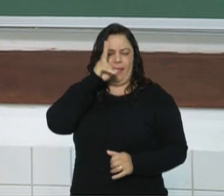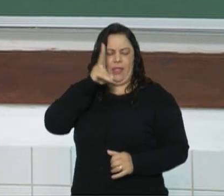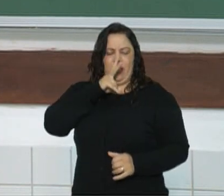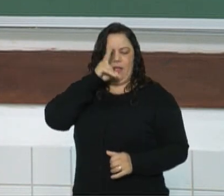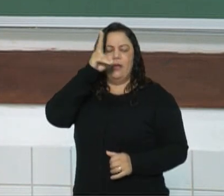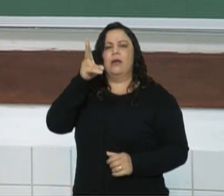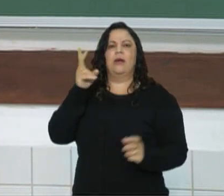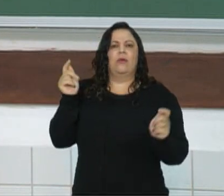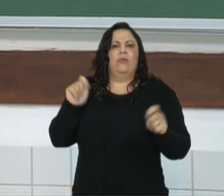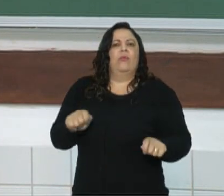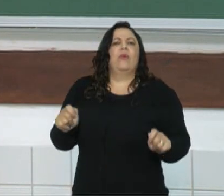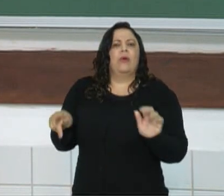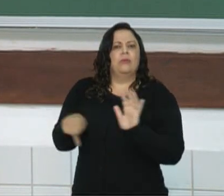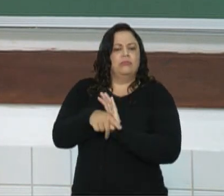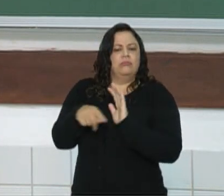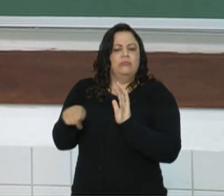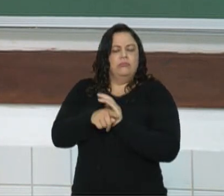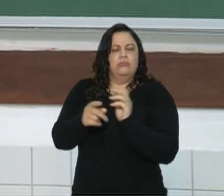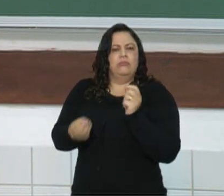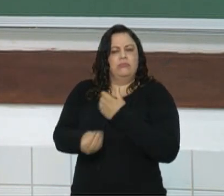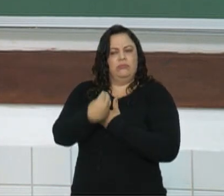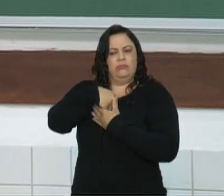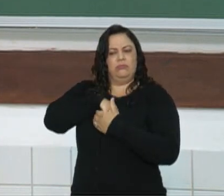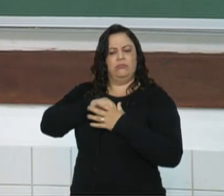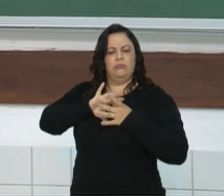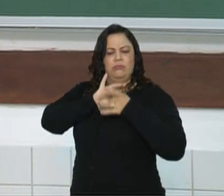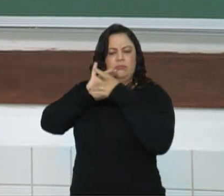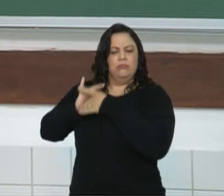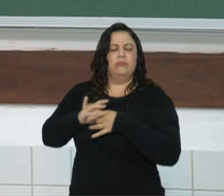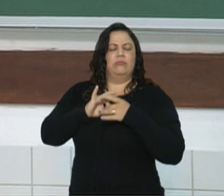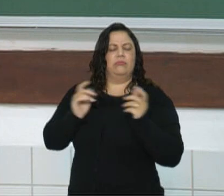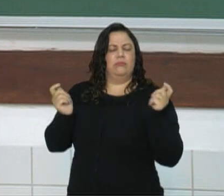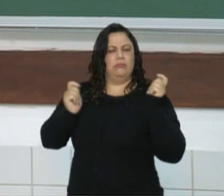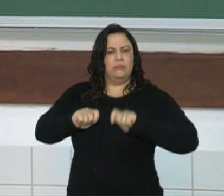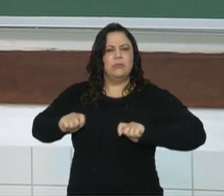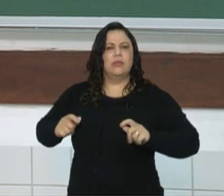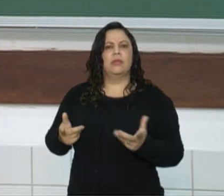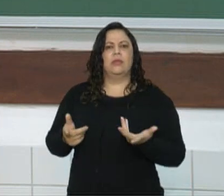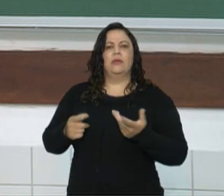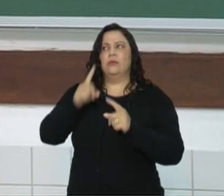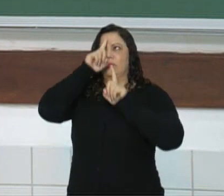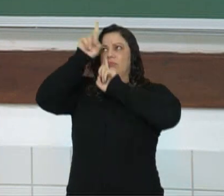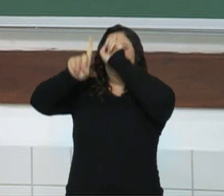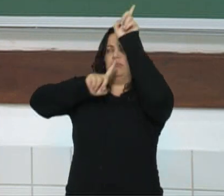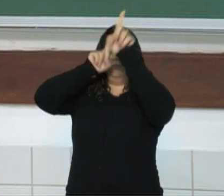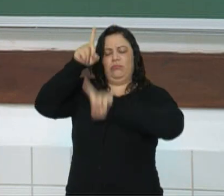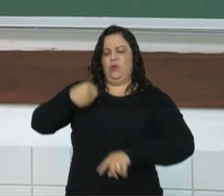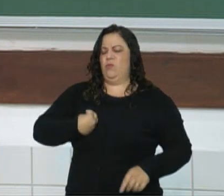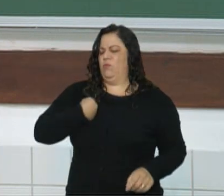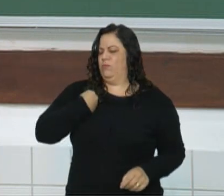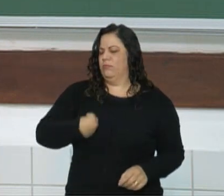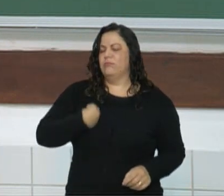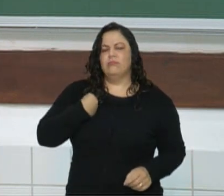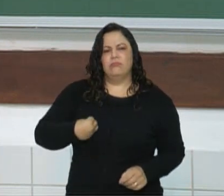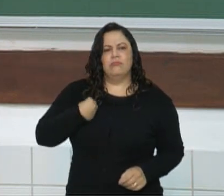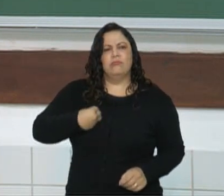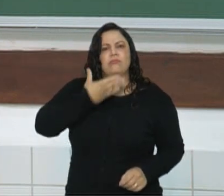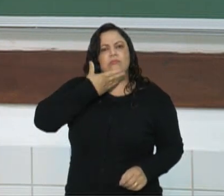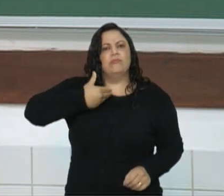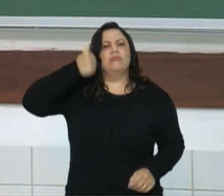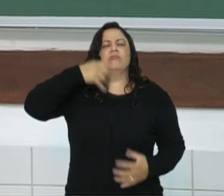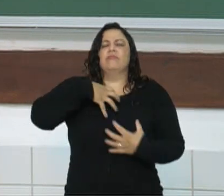mesmo ou algo que esteja associado a essa ideia que faz com que você se sinta vivo, se sinta melhor